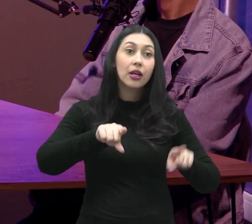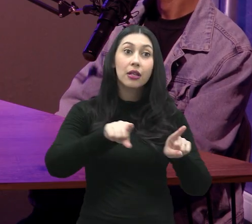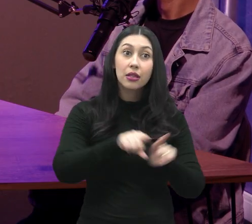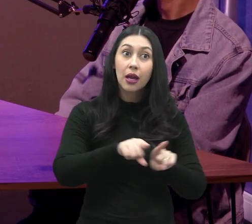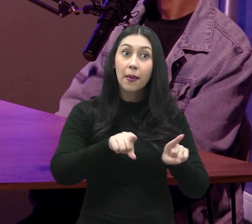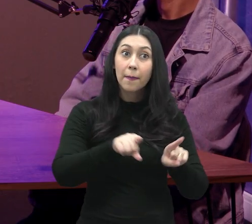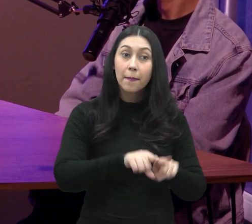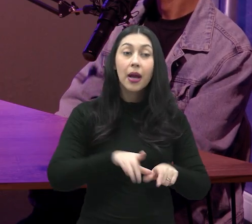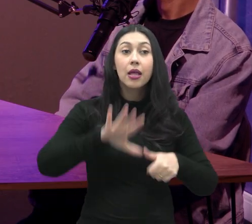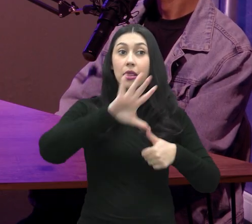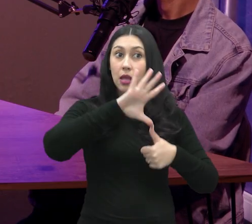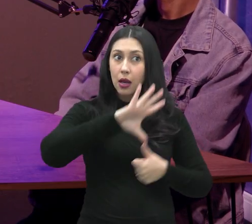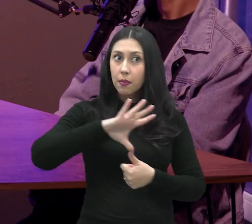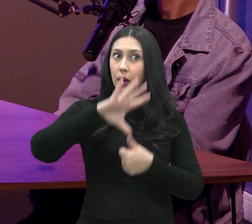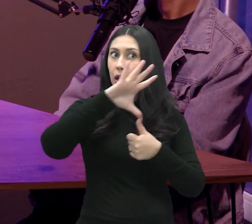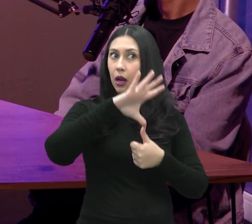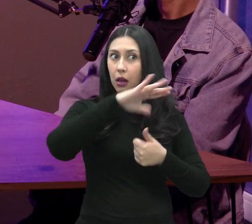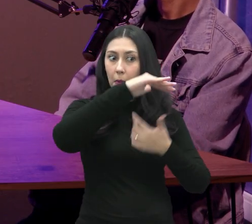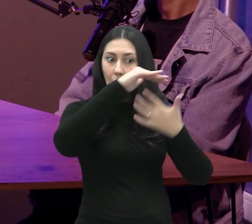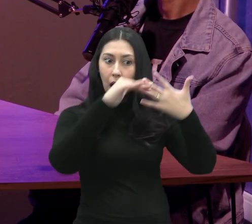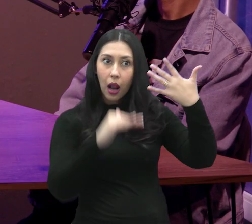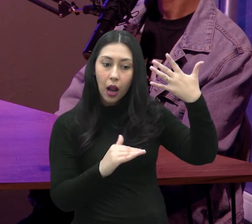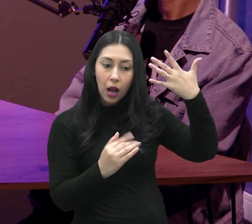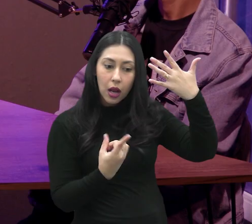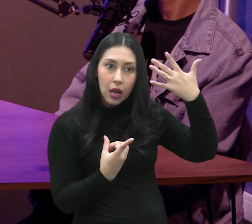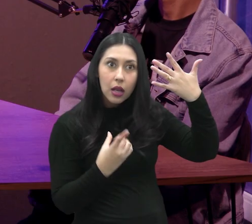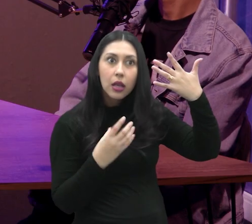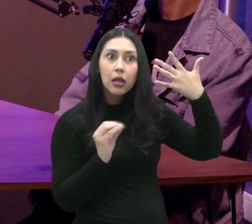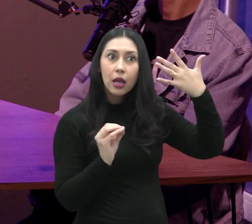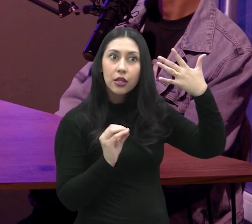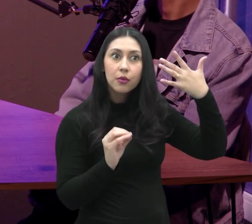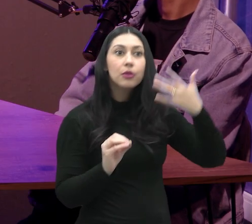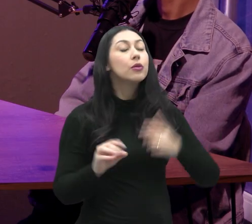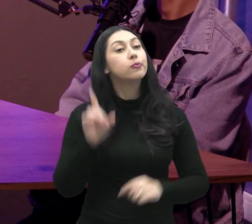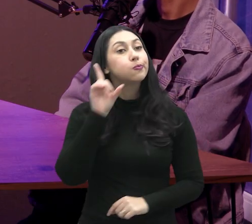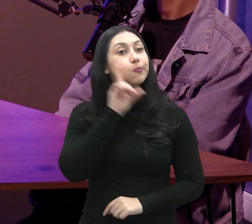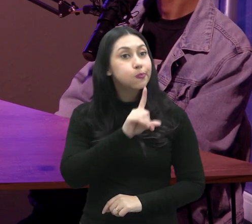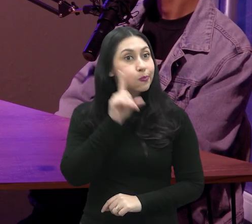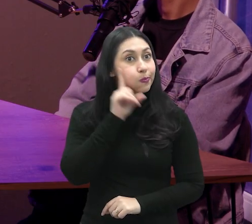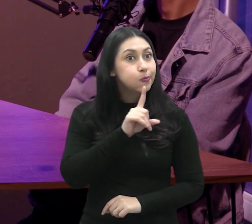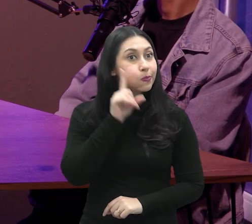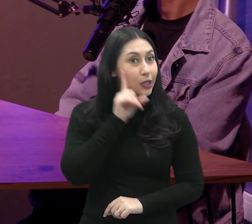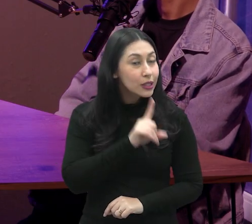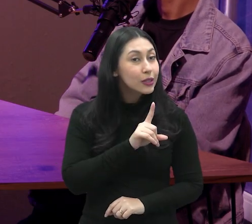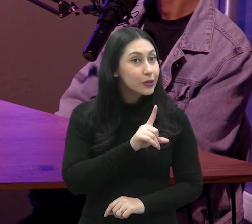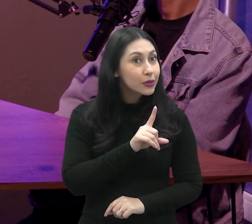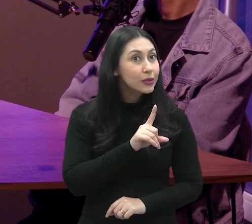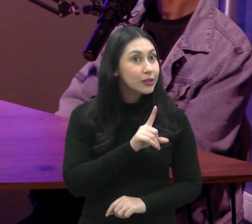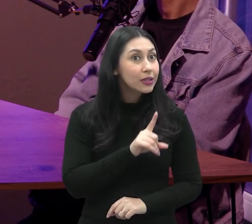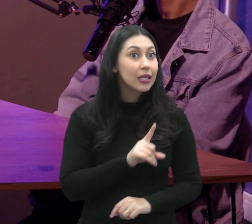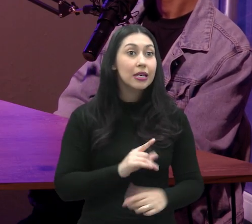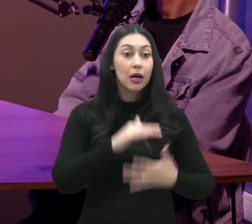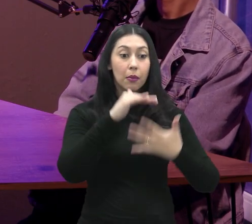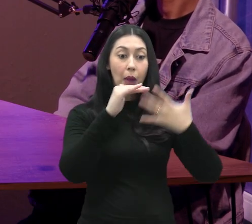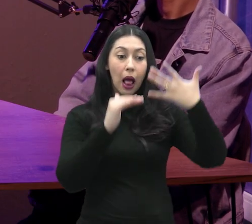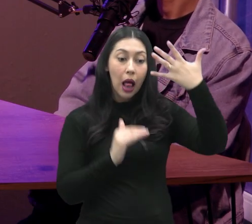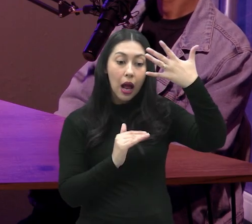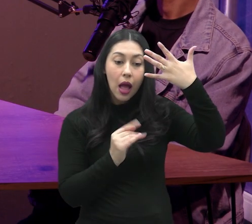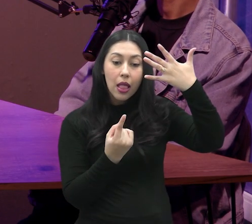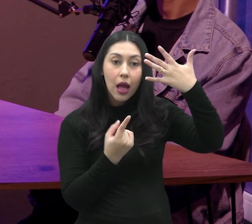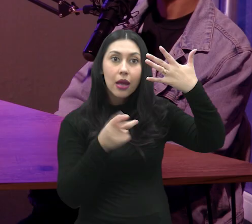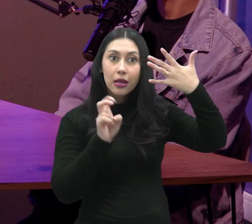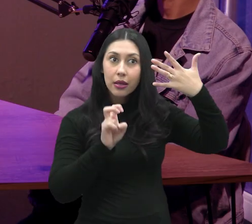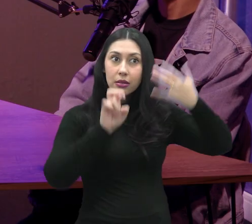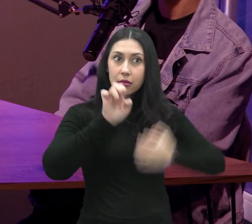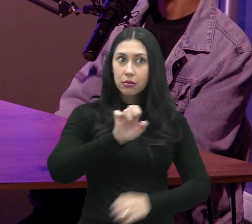10 programas locais mais vistos nos Estados Unidos. Então ficou ali top 10 nos Estados Unidos e top 15 na